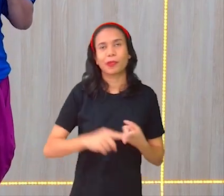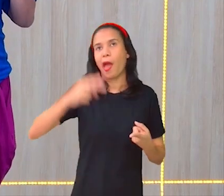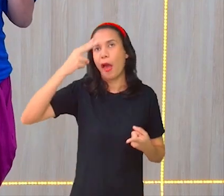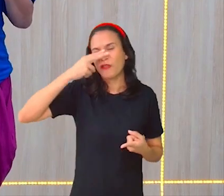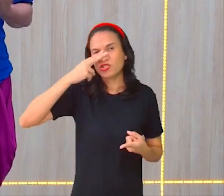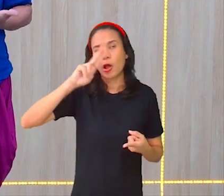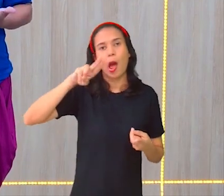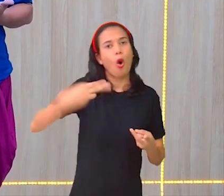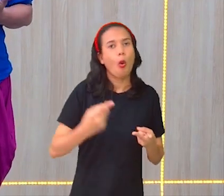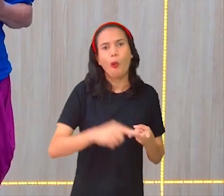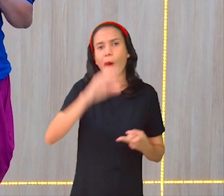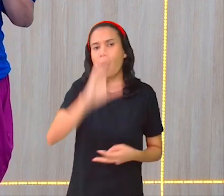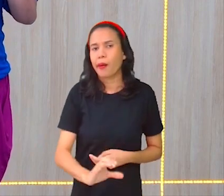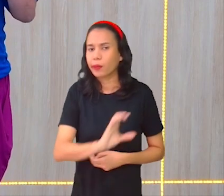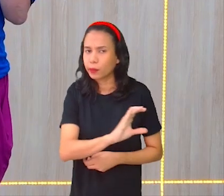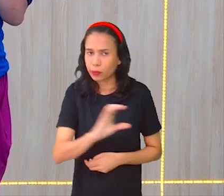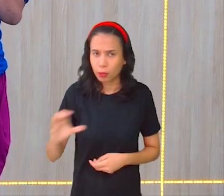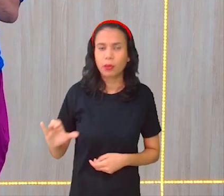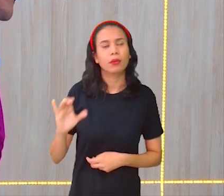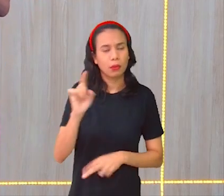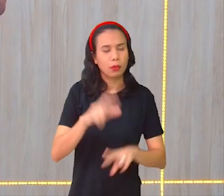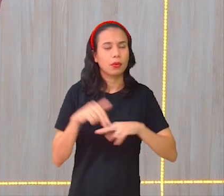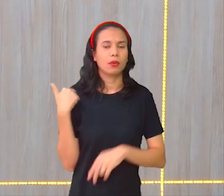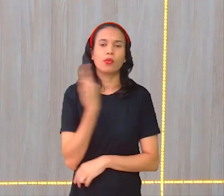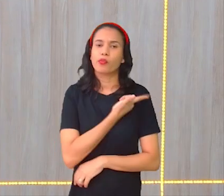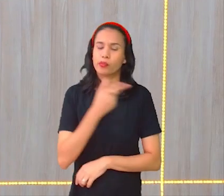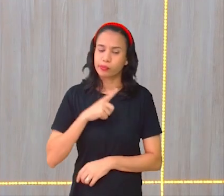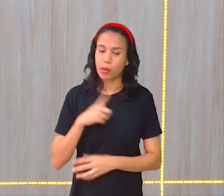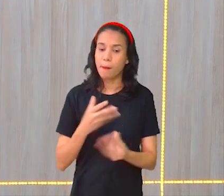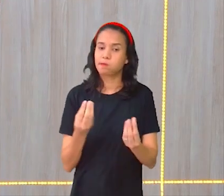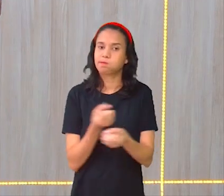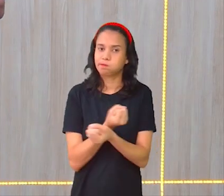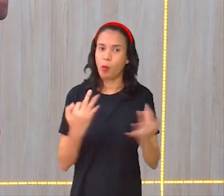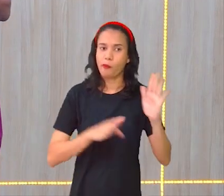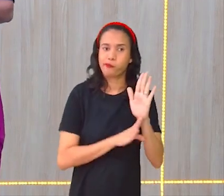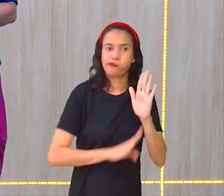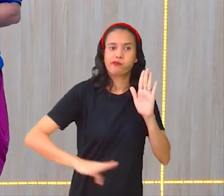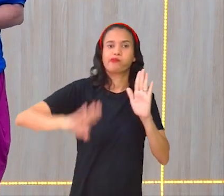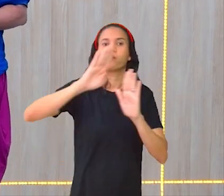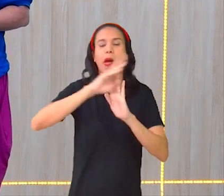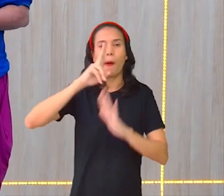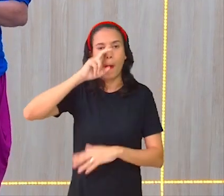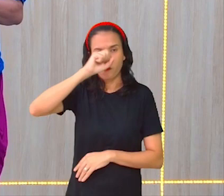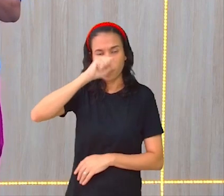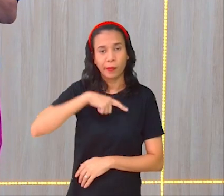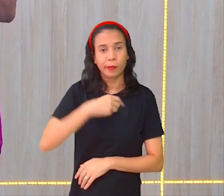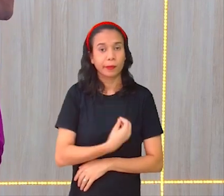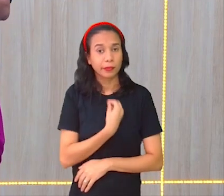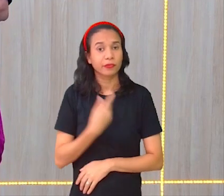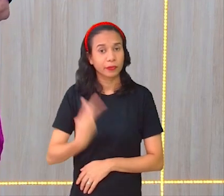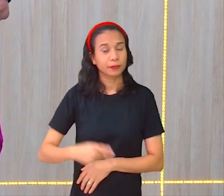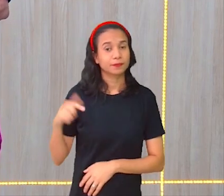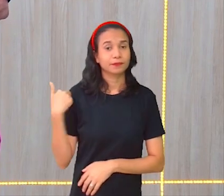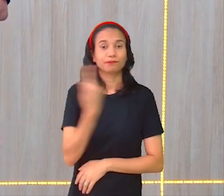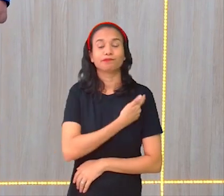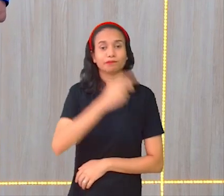ou católica. Então, nós temos a presença cristã muito forte dentro da nossa